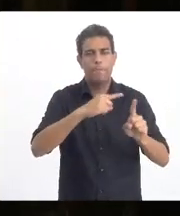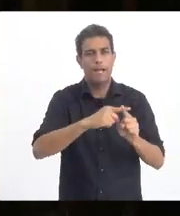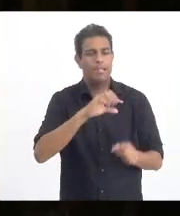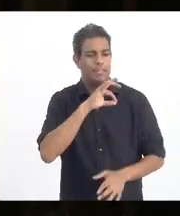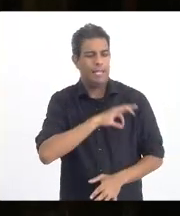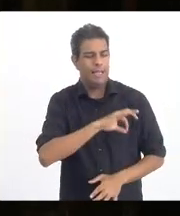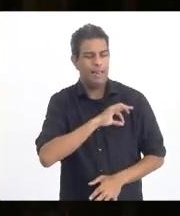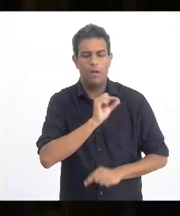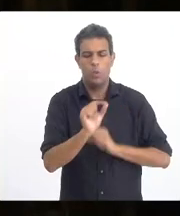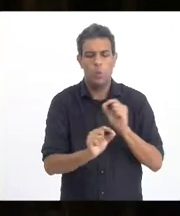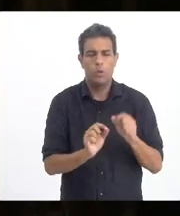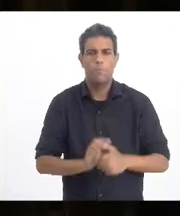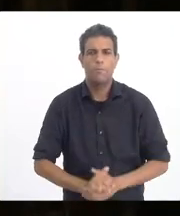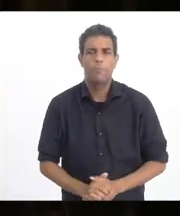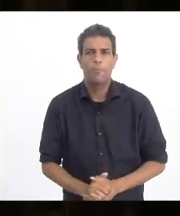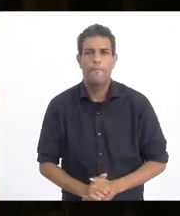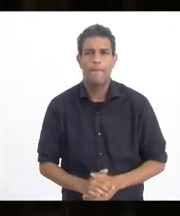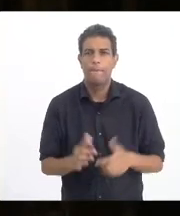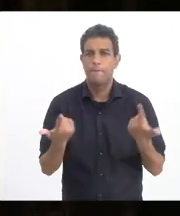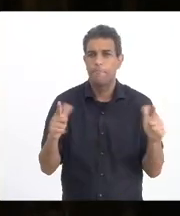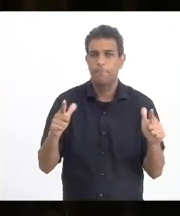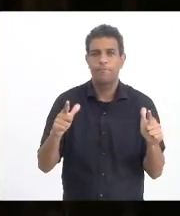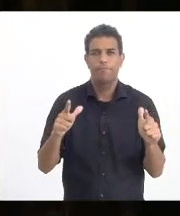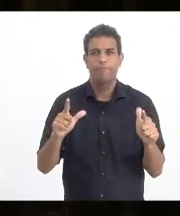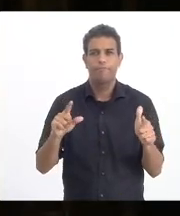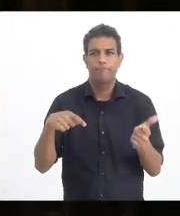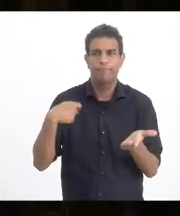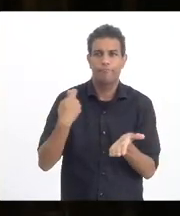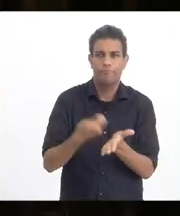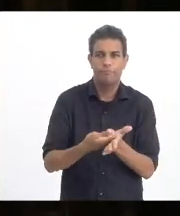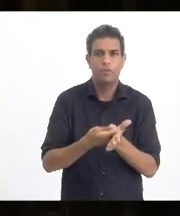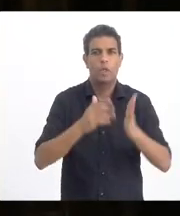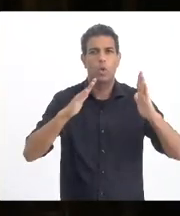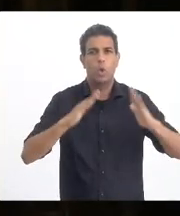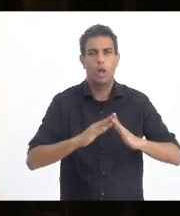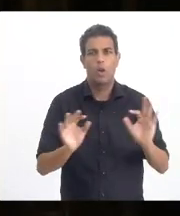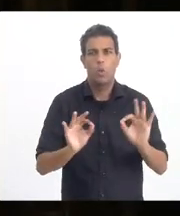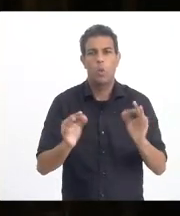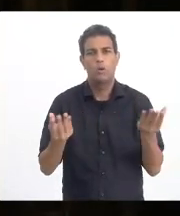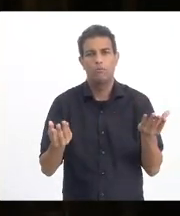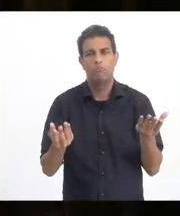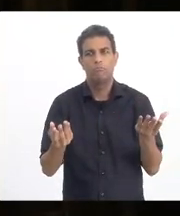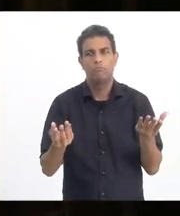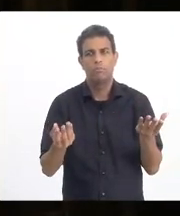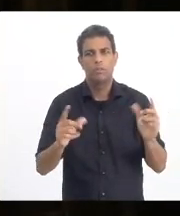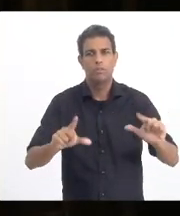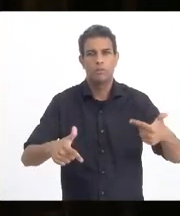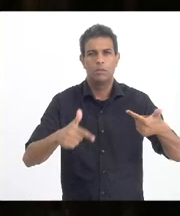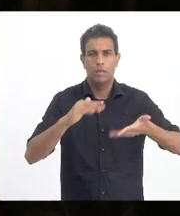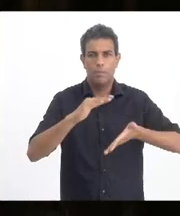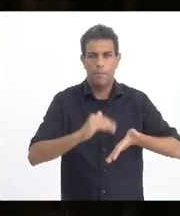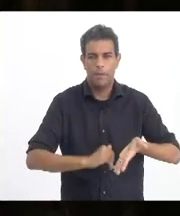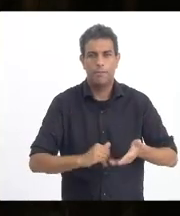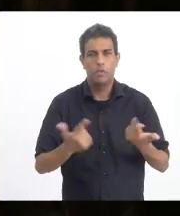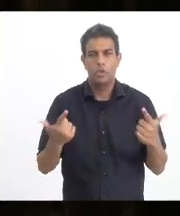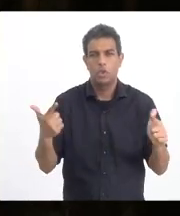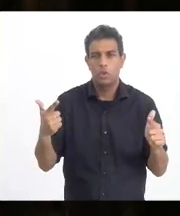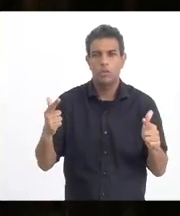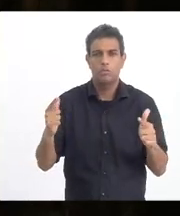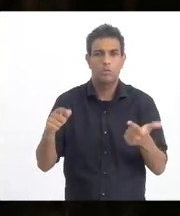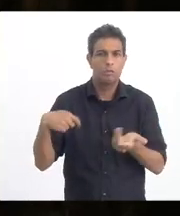quê? Porque não existe contributividade sobre o auxílio-moradia, então os ativos já perderiam. Não